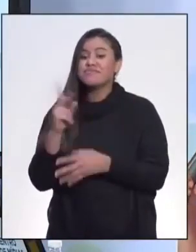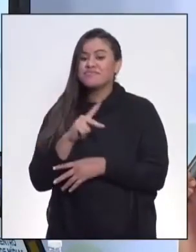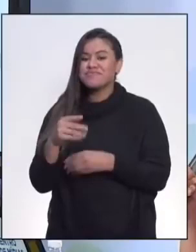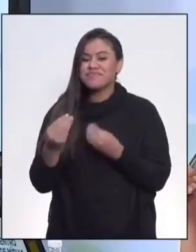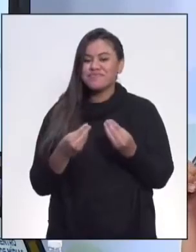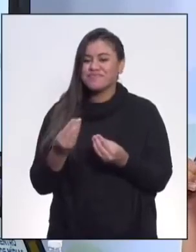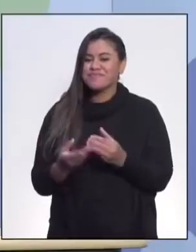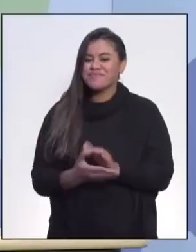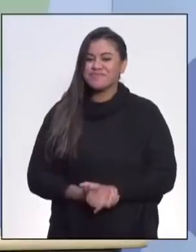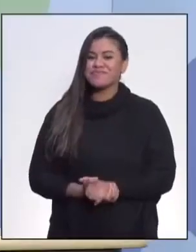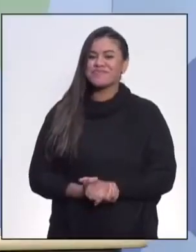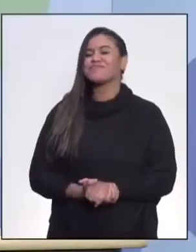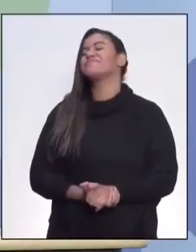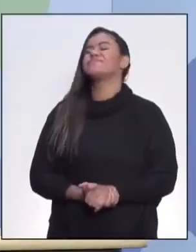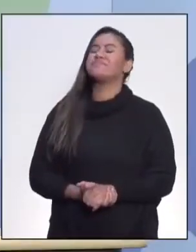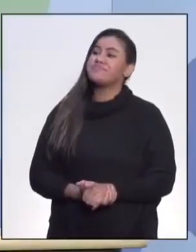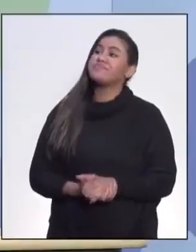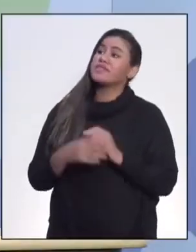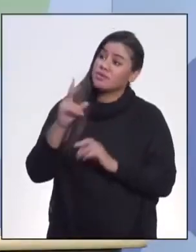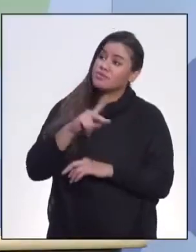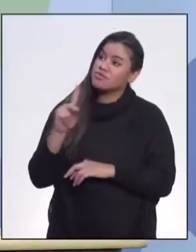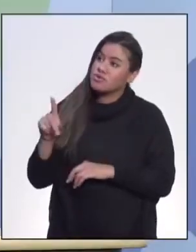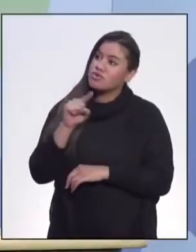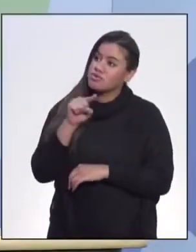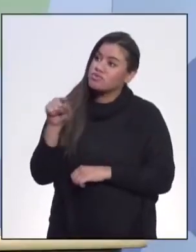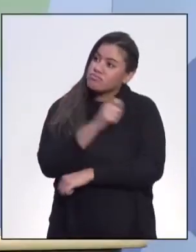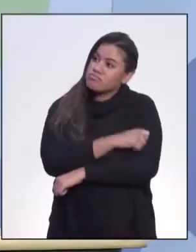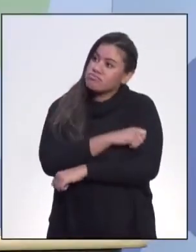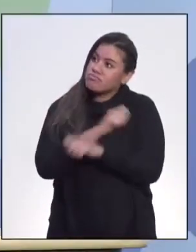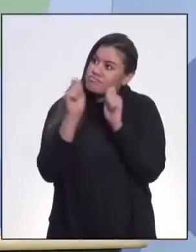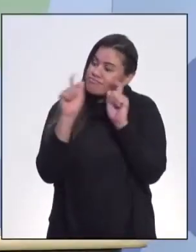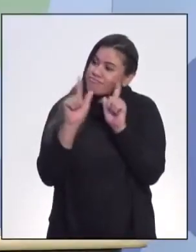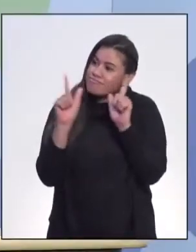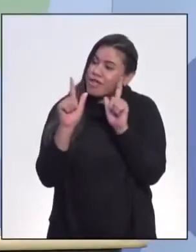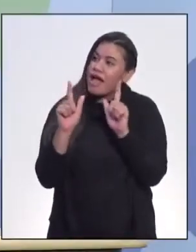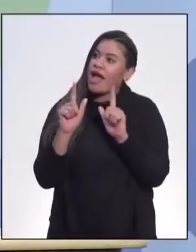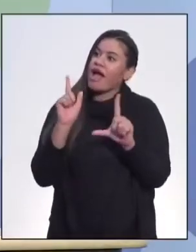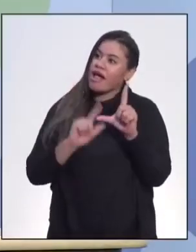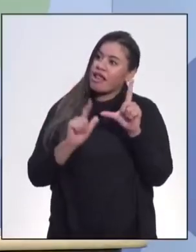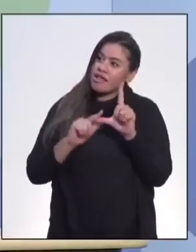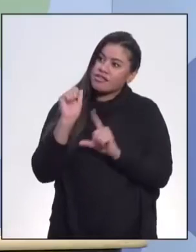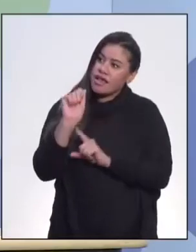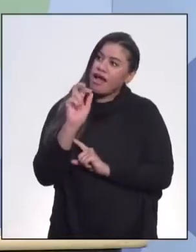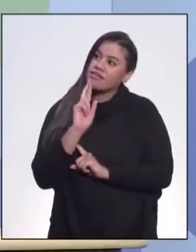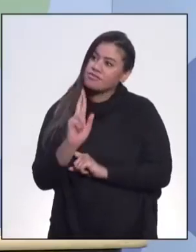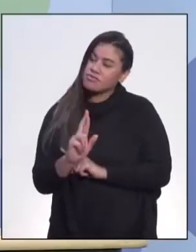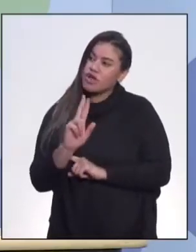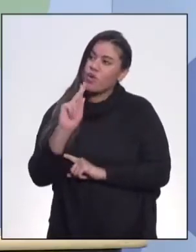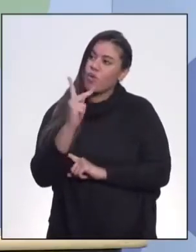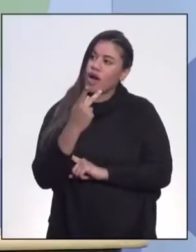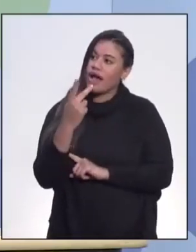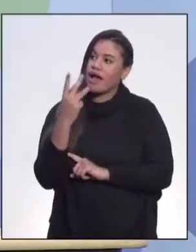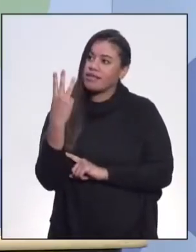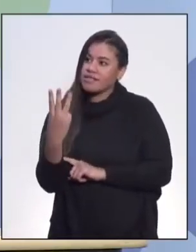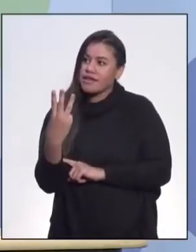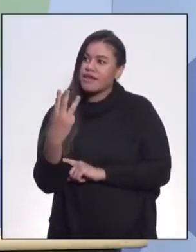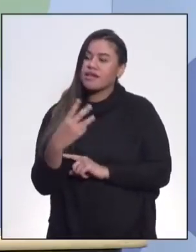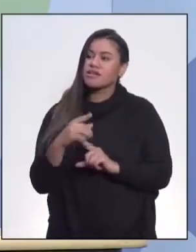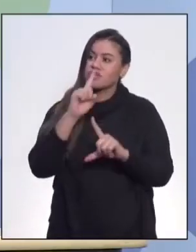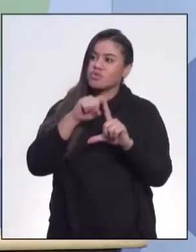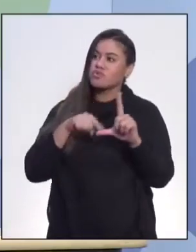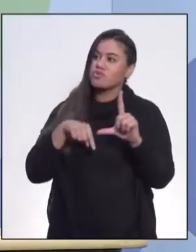conta. Professora Roberta, os nossos alunos estão muito antenados. Na letra A, eles responderam que o H é 3 e que cruza o